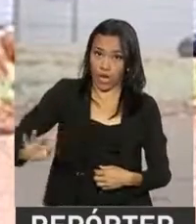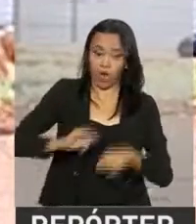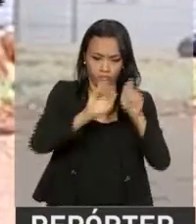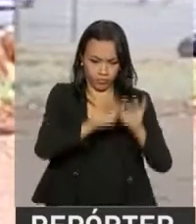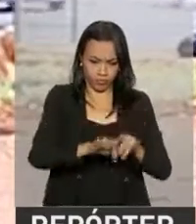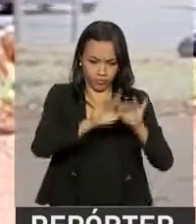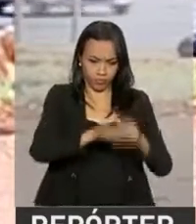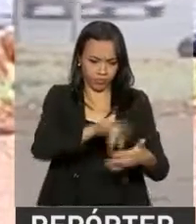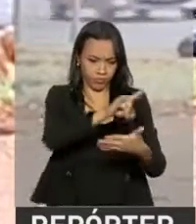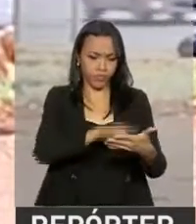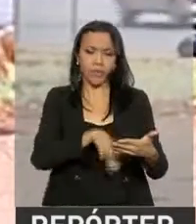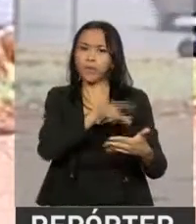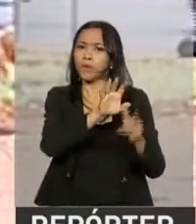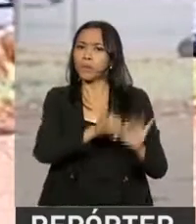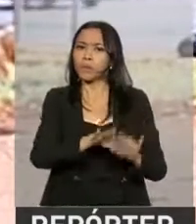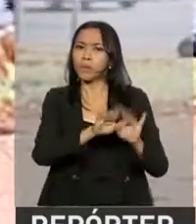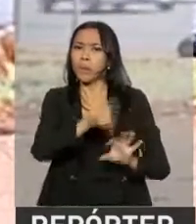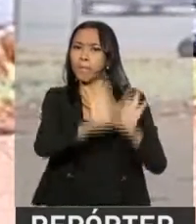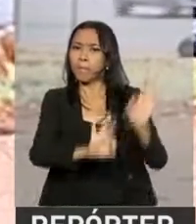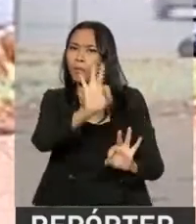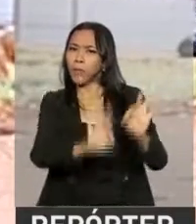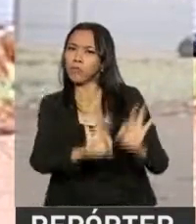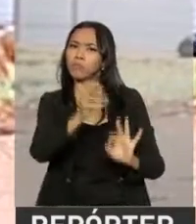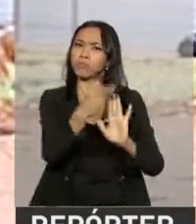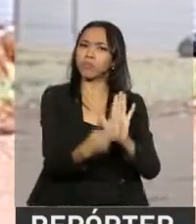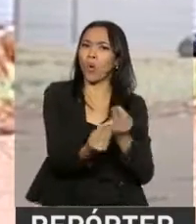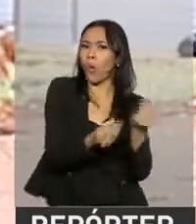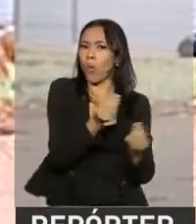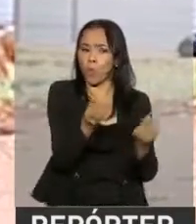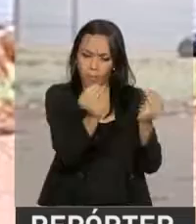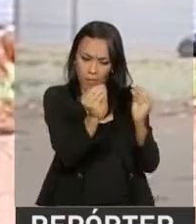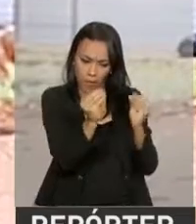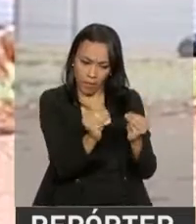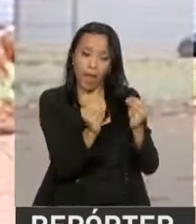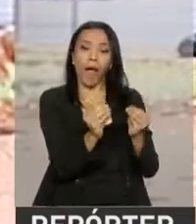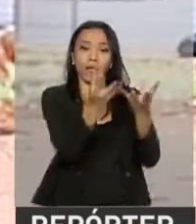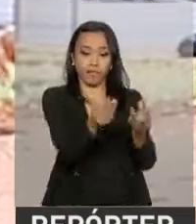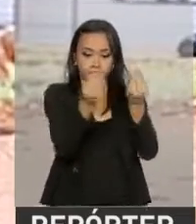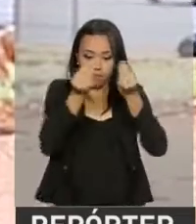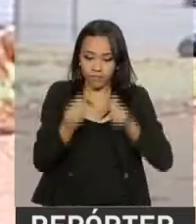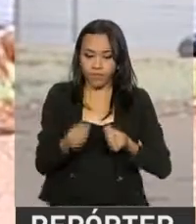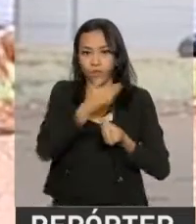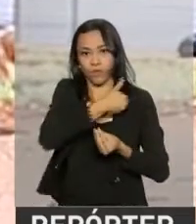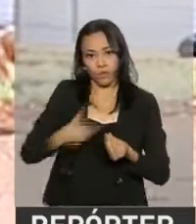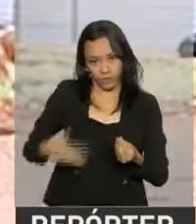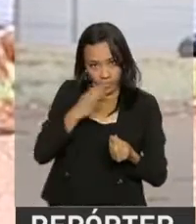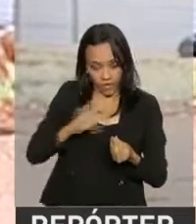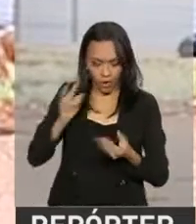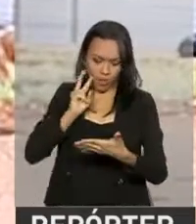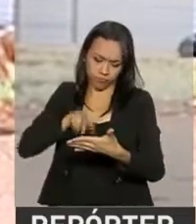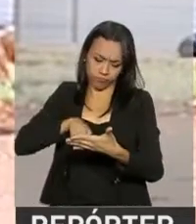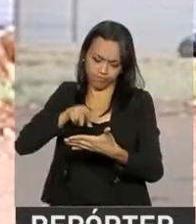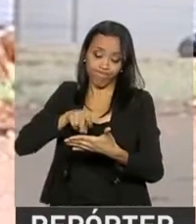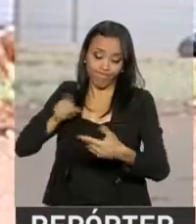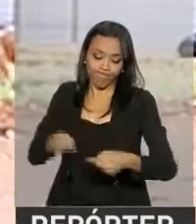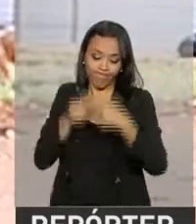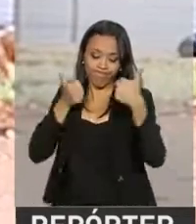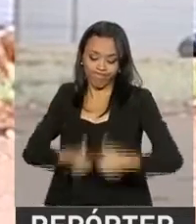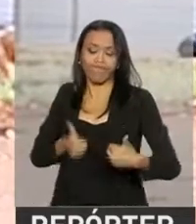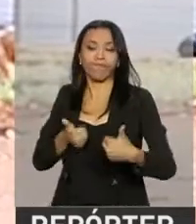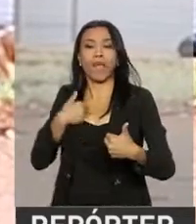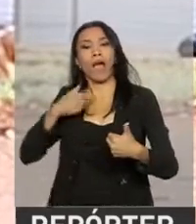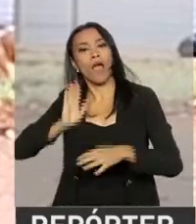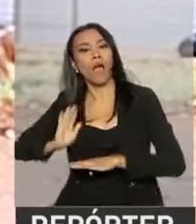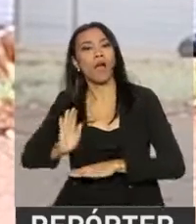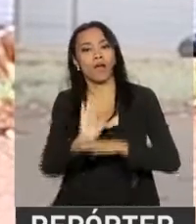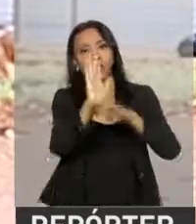um plano de trabalho. Caso seja constatada a real necessidade, a região passa a participar aí da